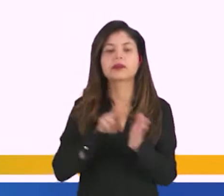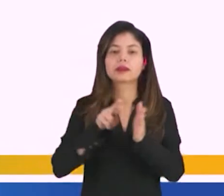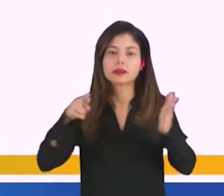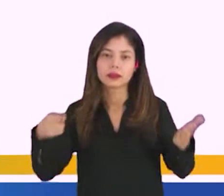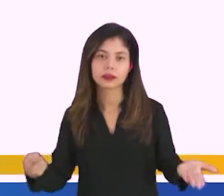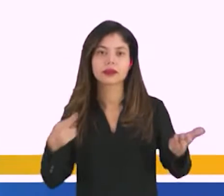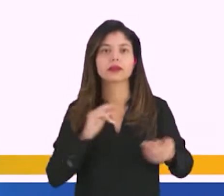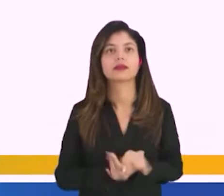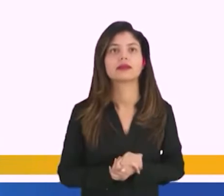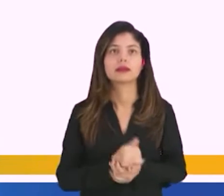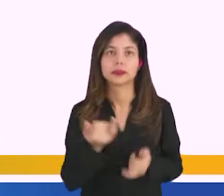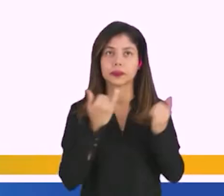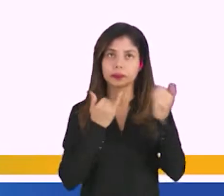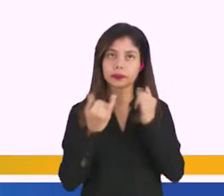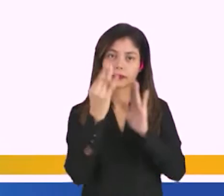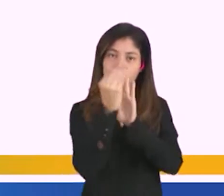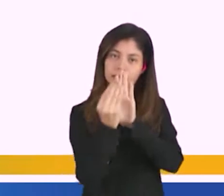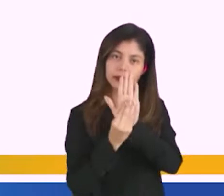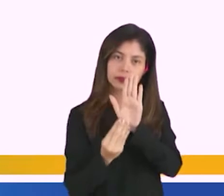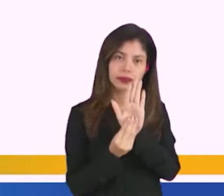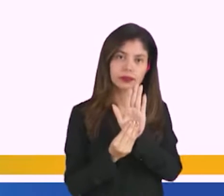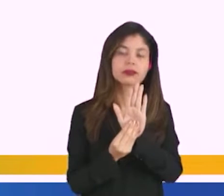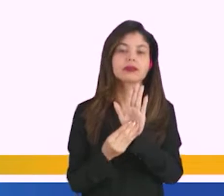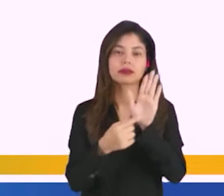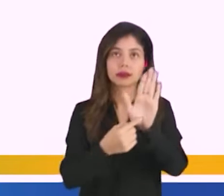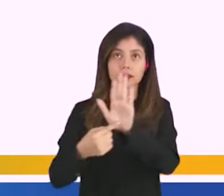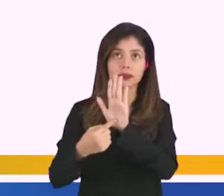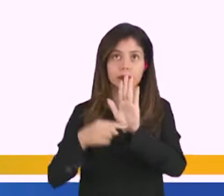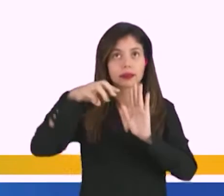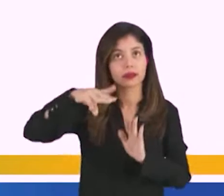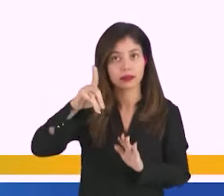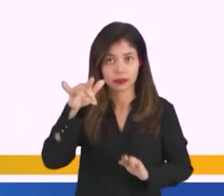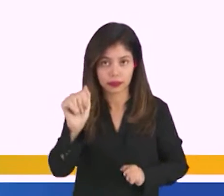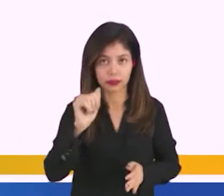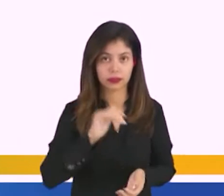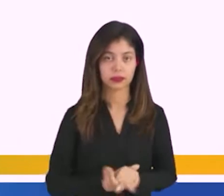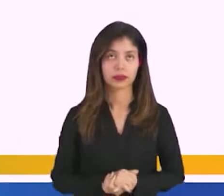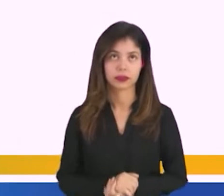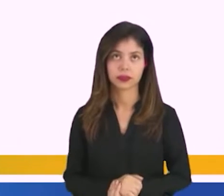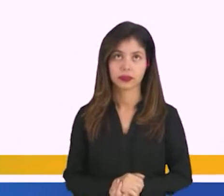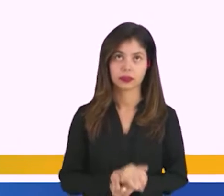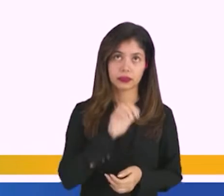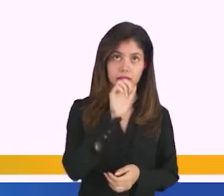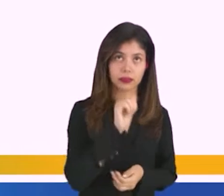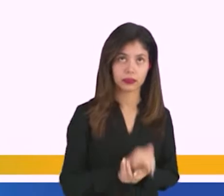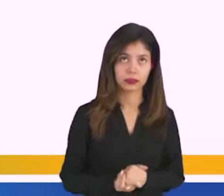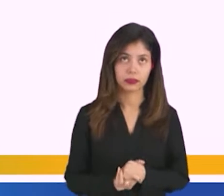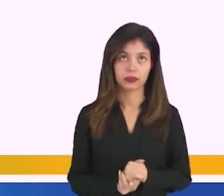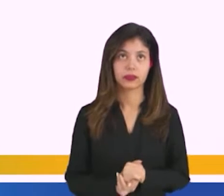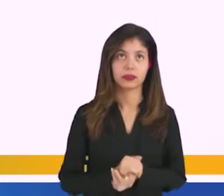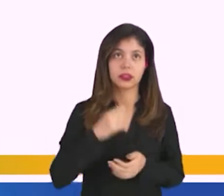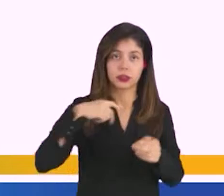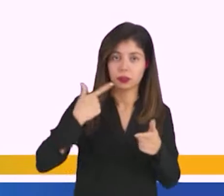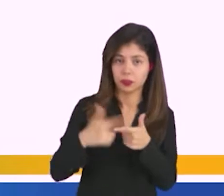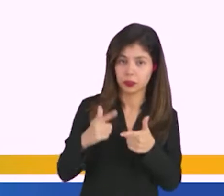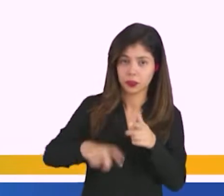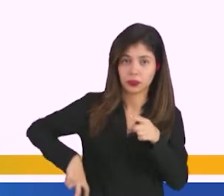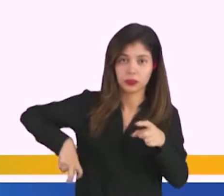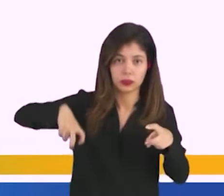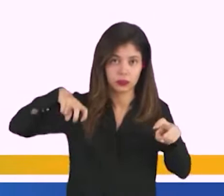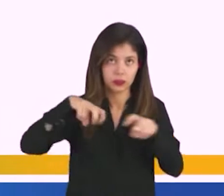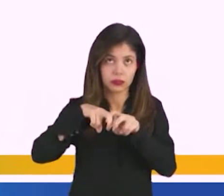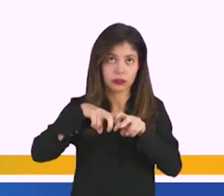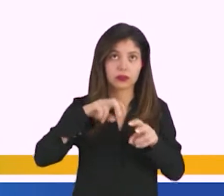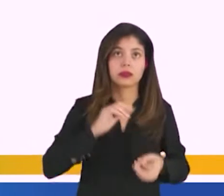revistas, informações de dados serem apresentadas em forma de média. Por exemplo, a média de acidentes de trânsito por estado no